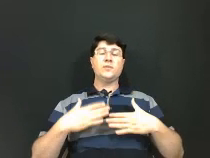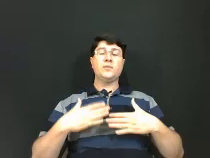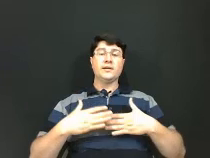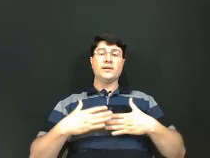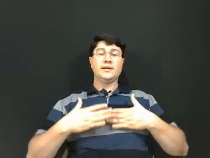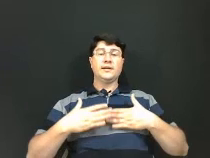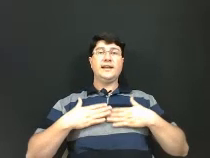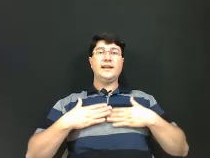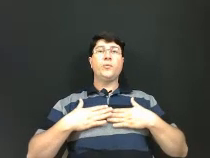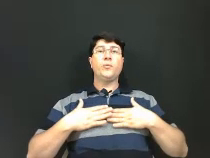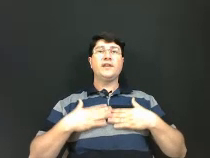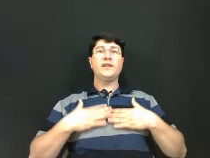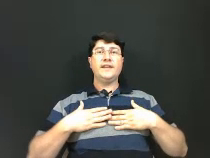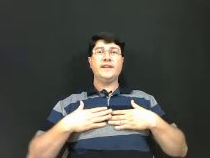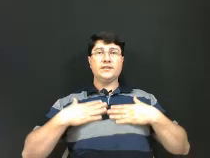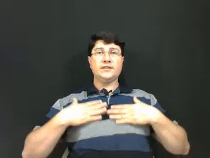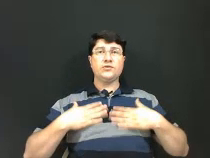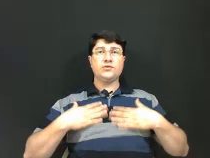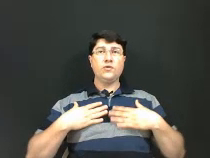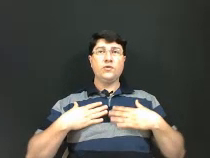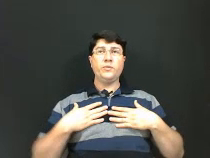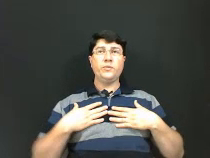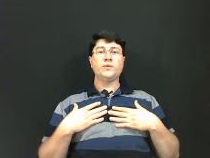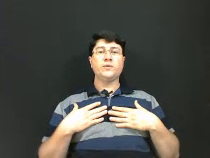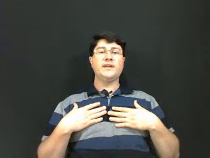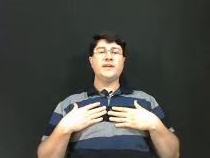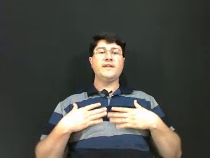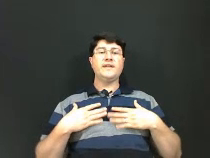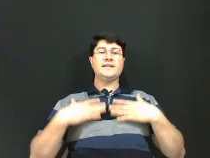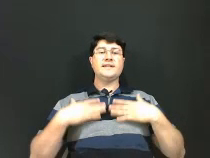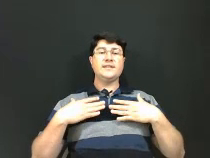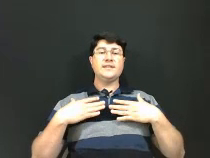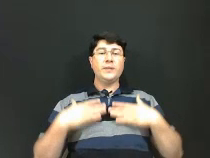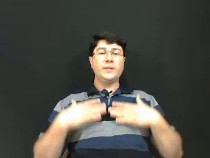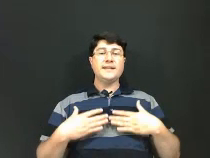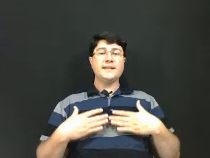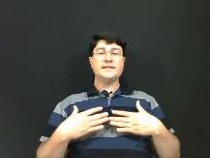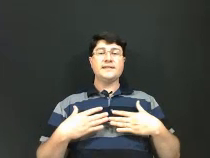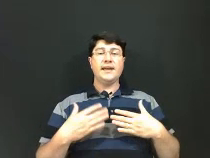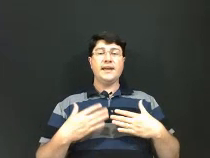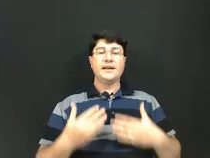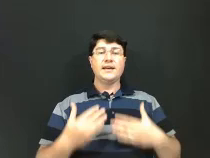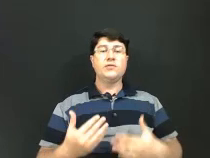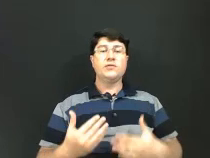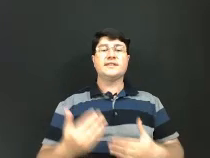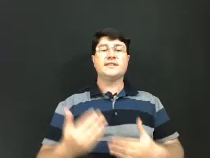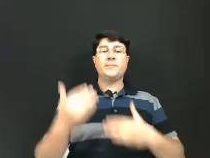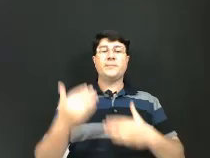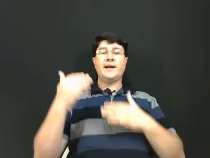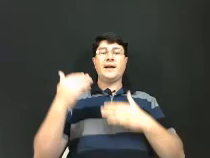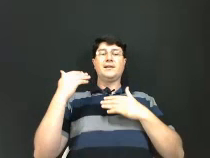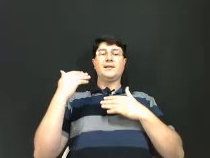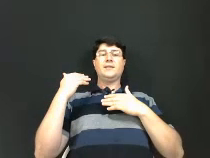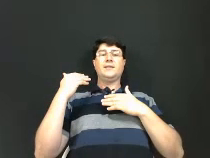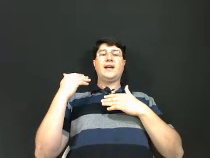sinalizador ele é o ponto de referência. O nosso corpo é o ponto de referência, ele sendo o presente, né? E o que